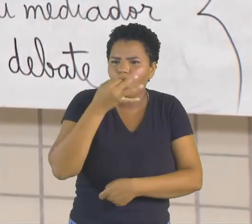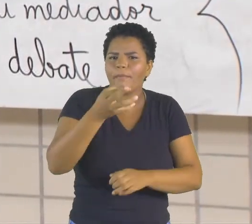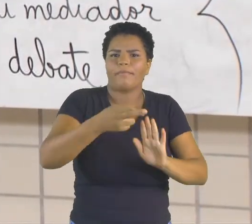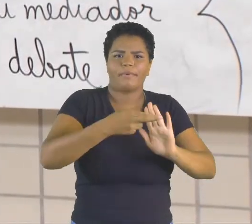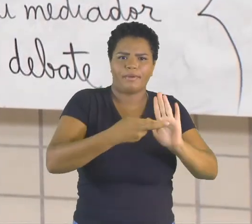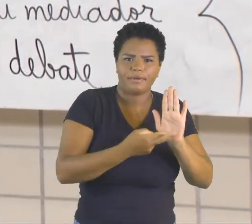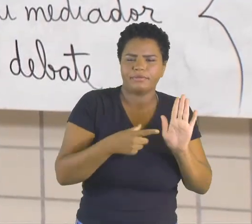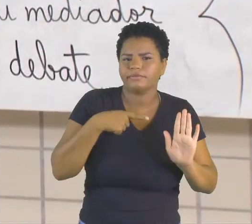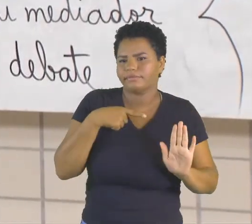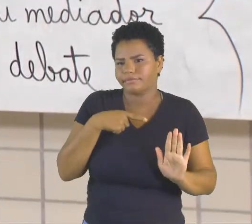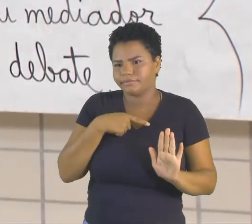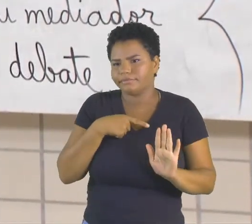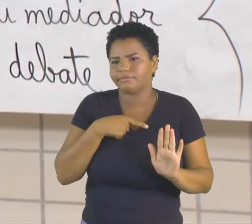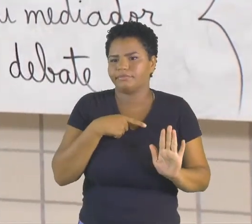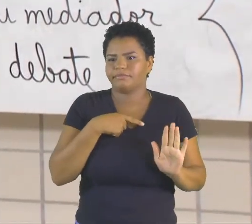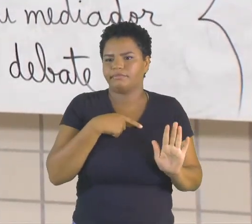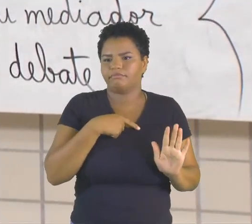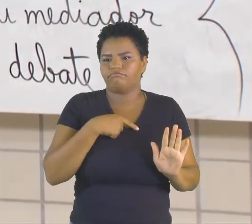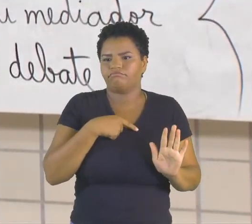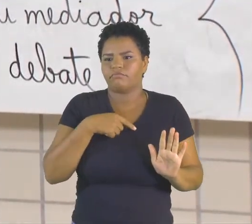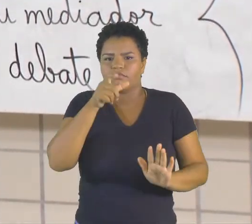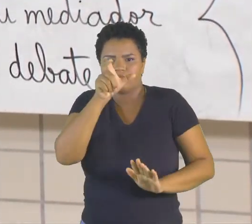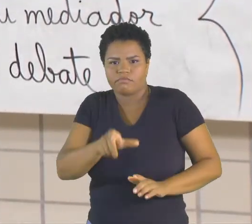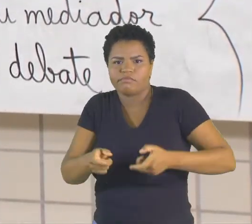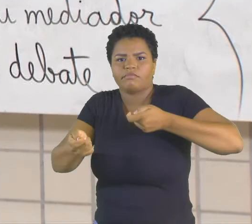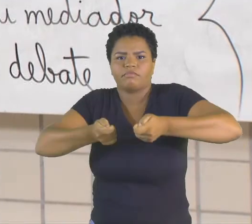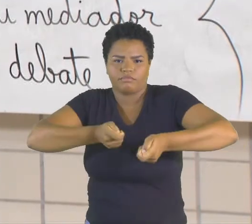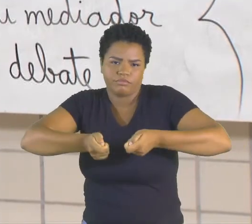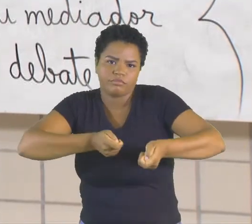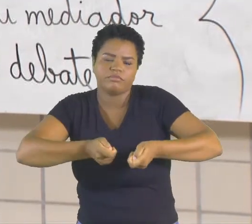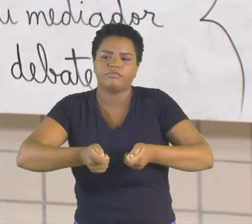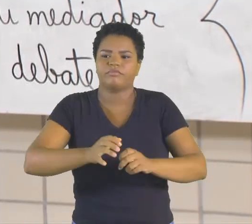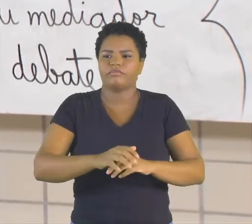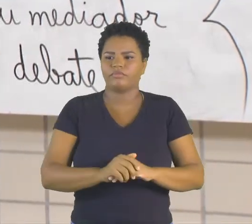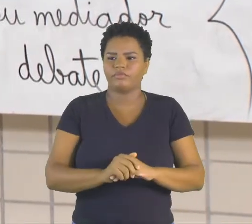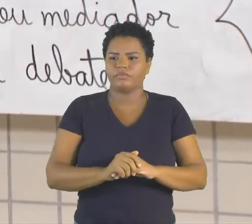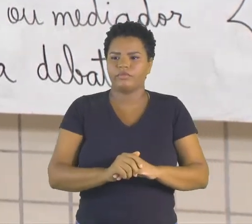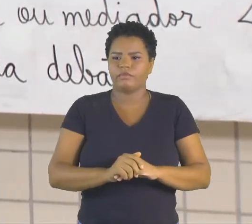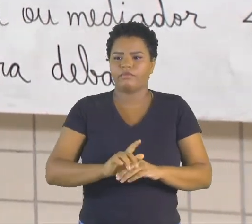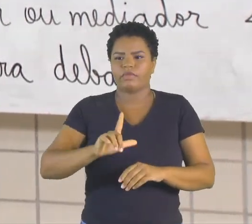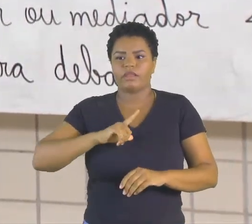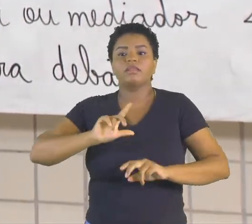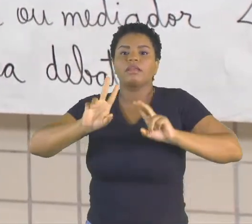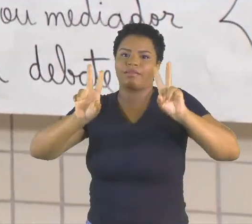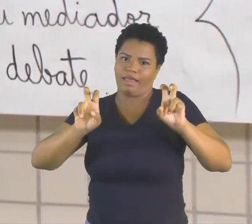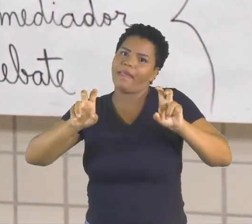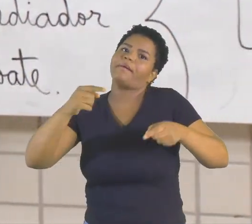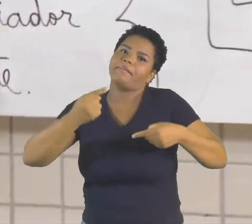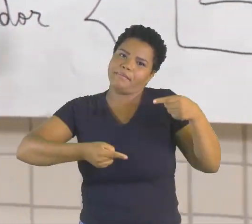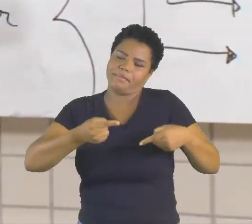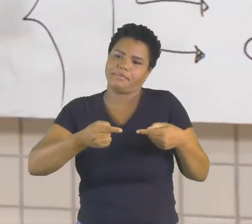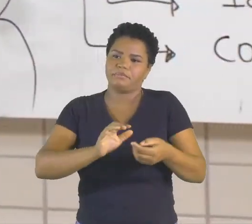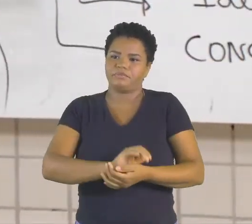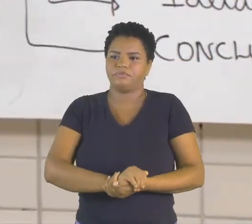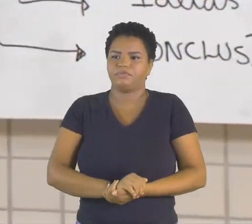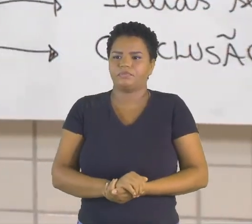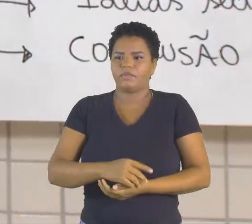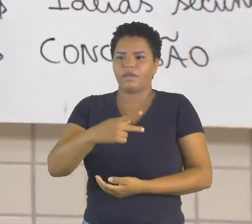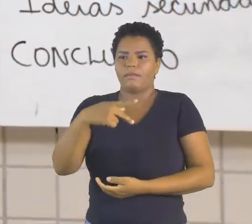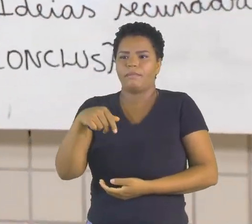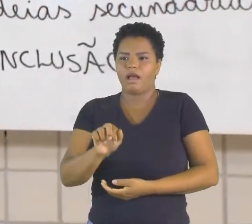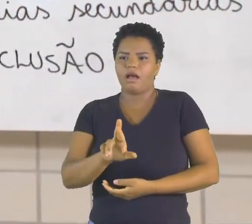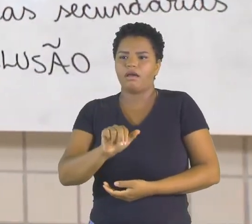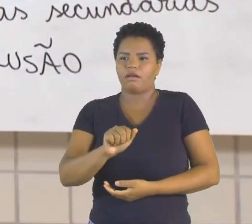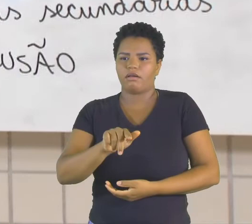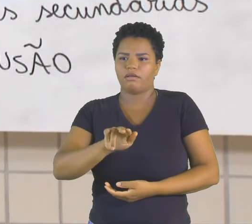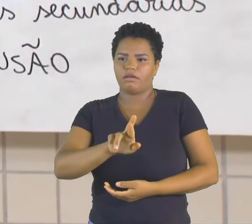regras, tem a figura do moderador, mediador, e tem que ter um tema para debate. A paragrafação, que é o que nós acabamos